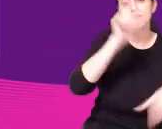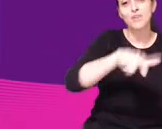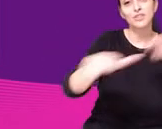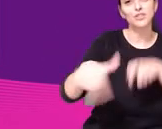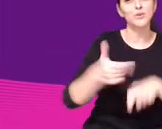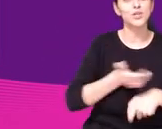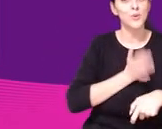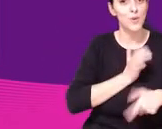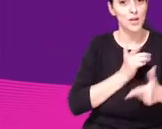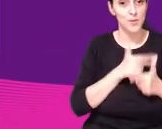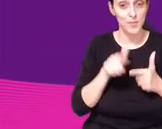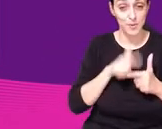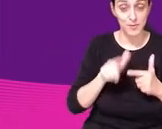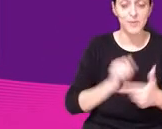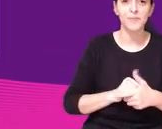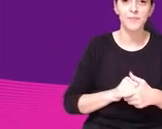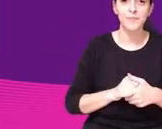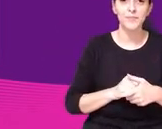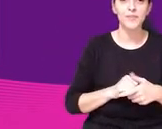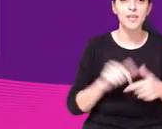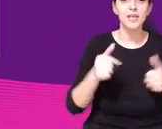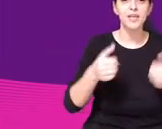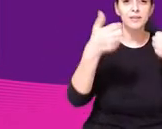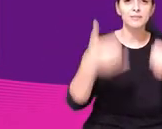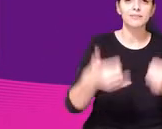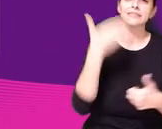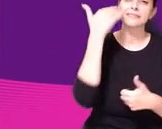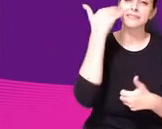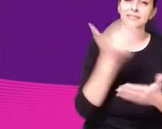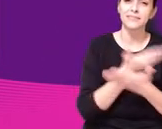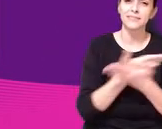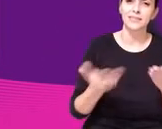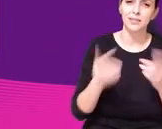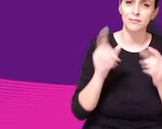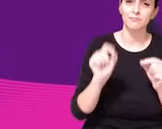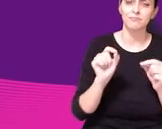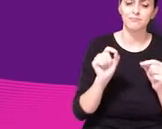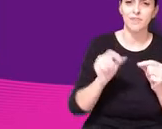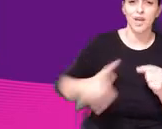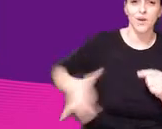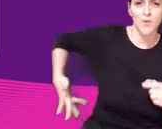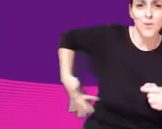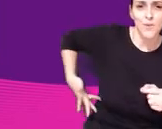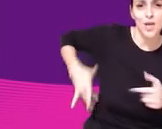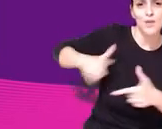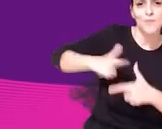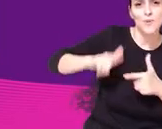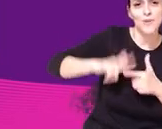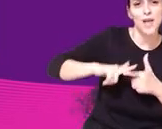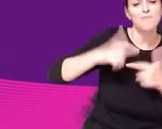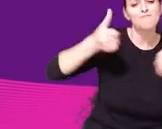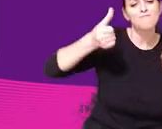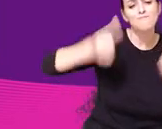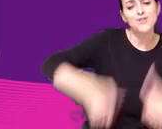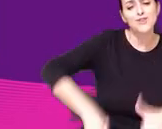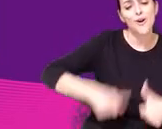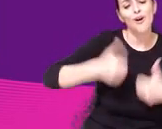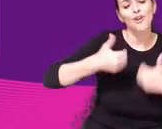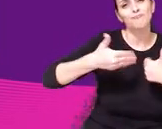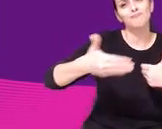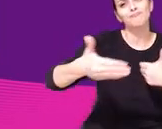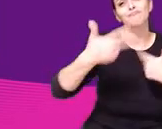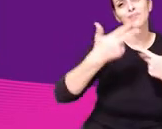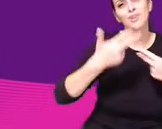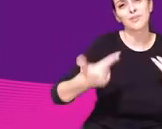que, a gente sabe que disfunção renal é um dos piores fatores prognósticos. Esse é um